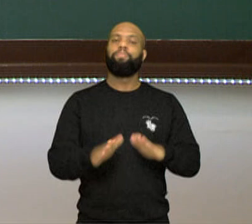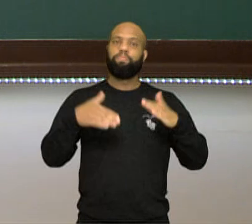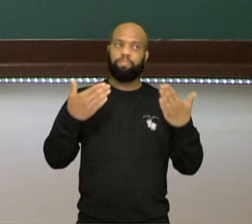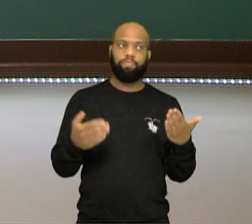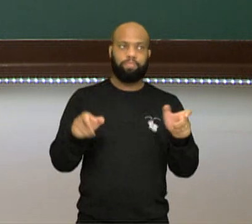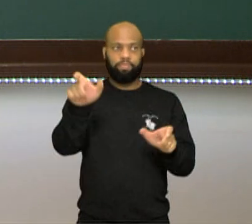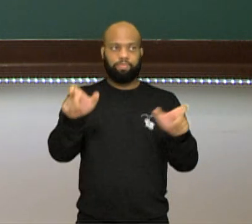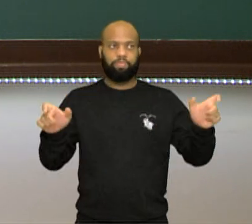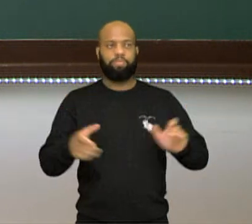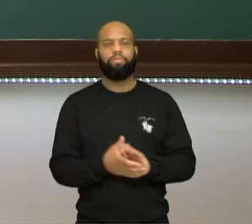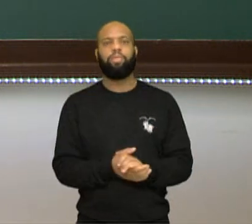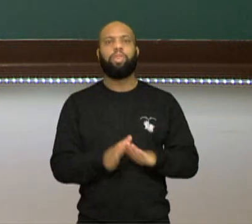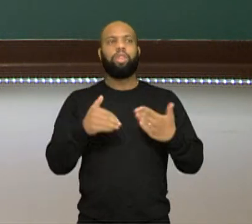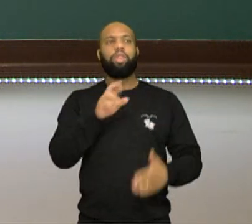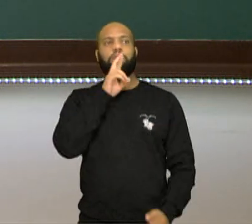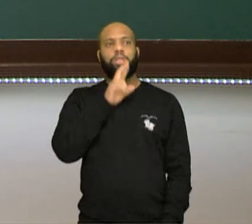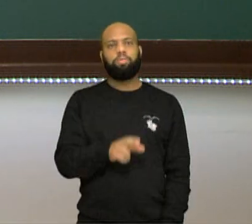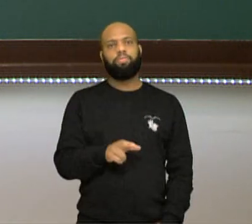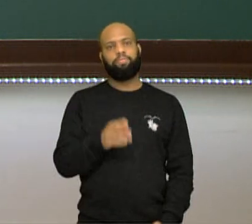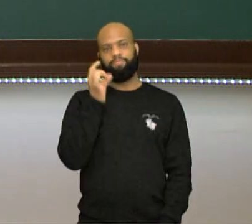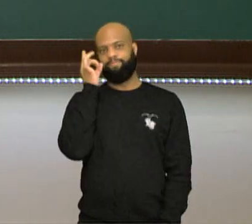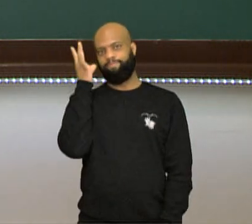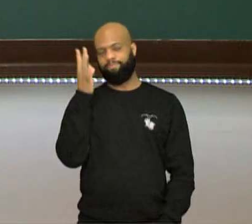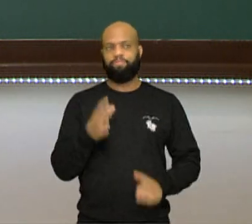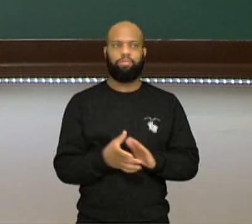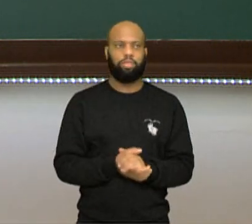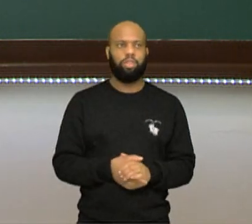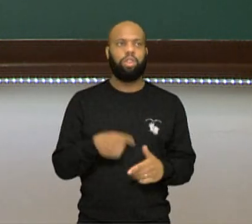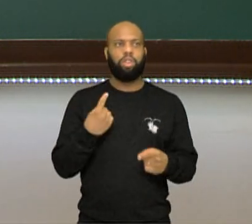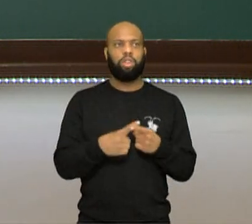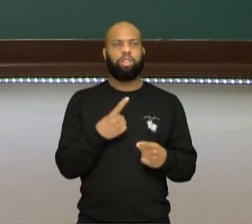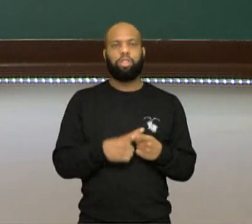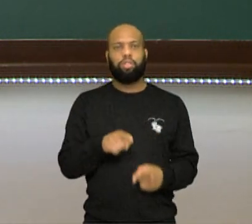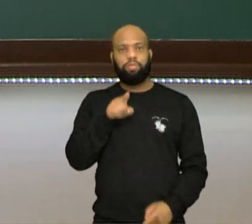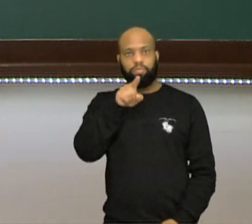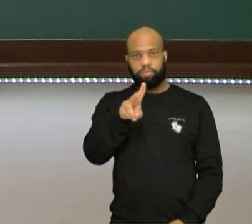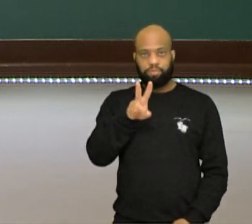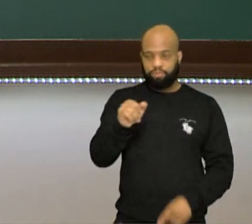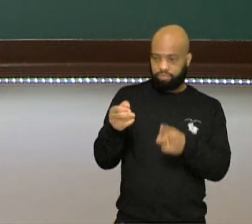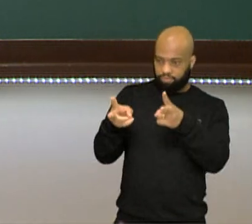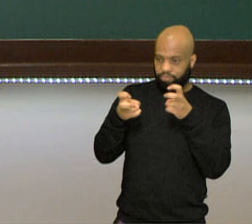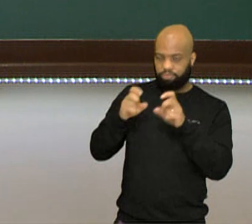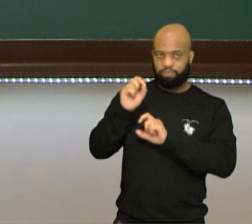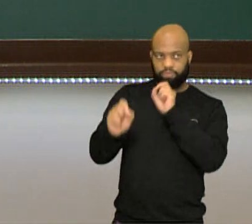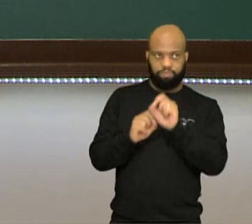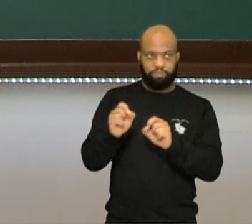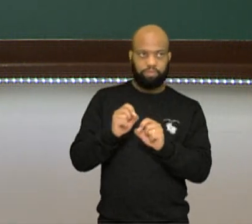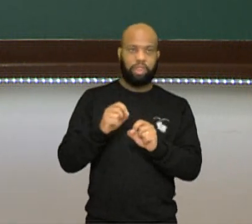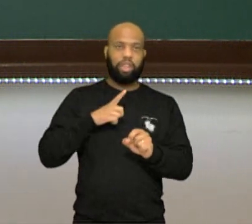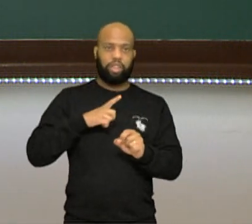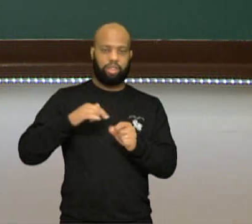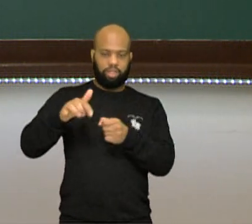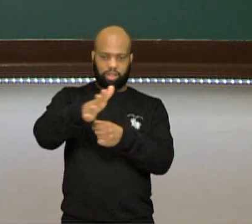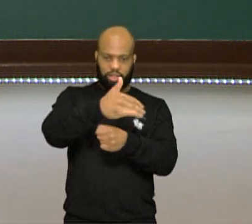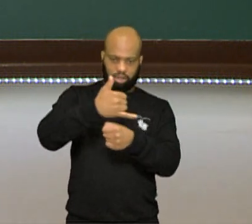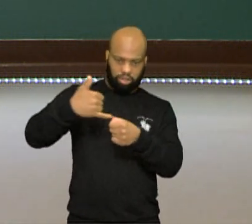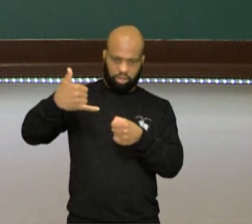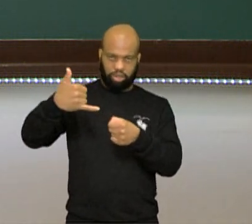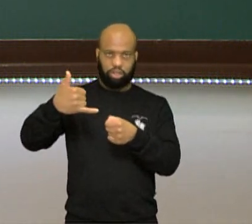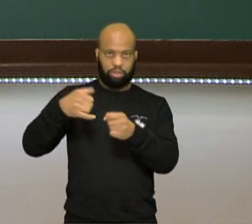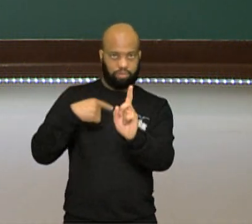Então, pessoal, a resposta é bem tranquila, né? Basta você perceber que como essa carga aqui é positiva,